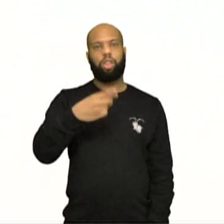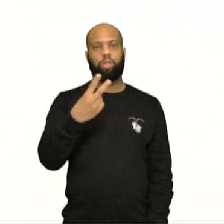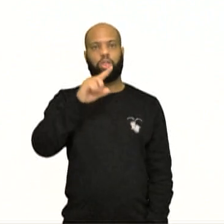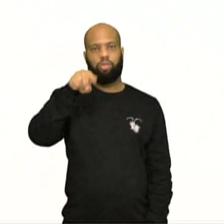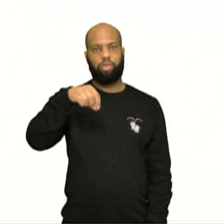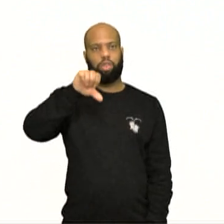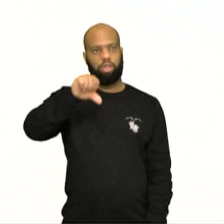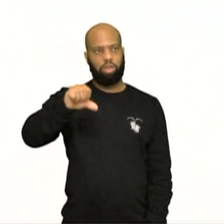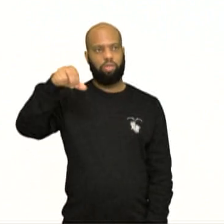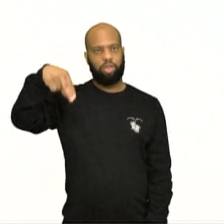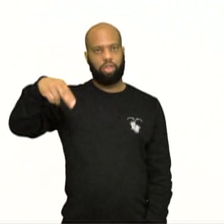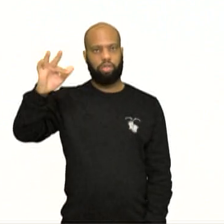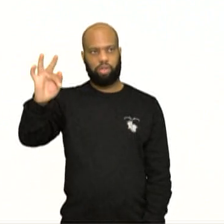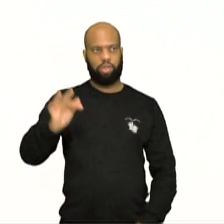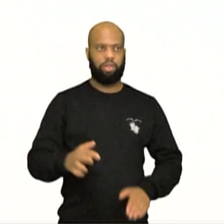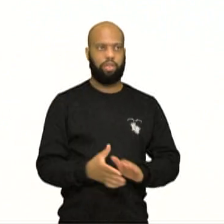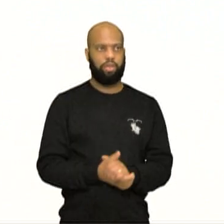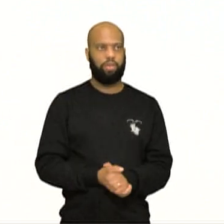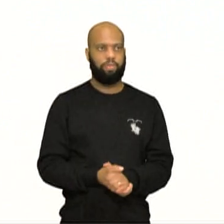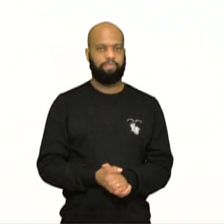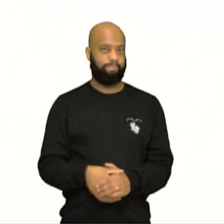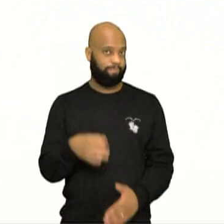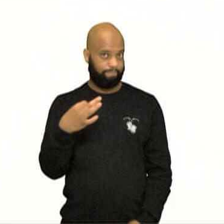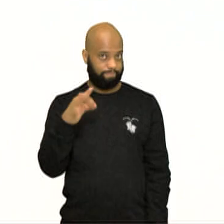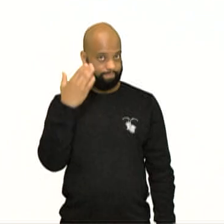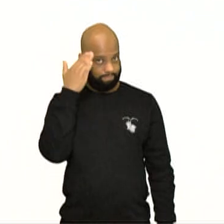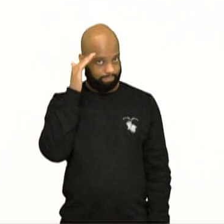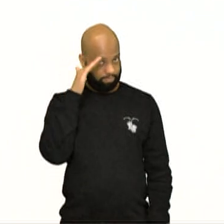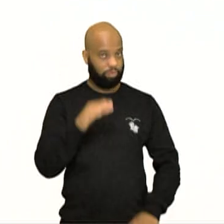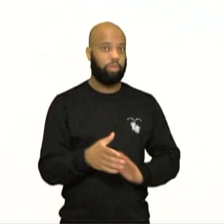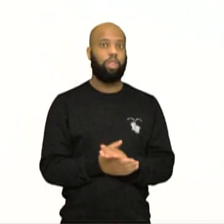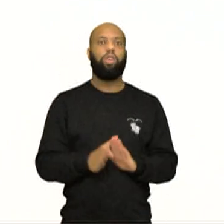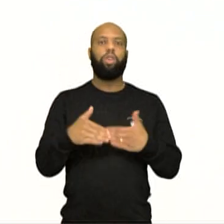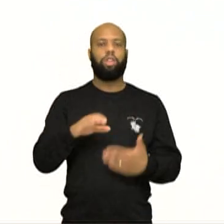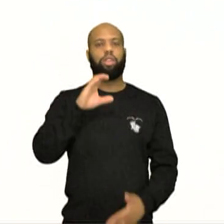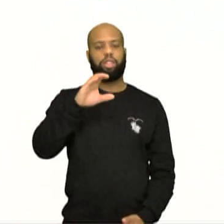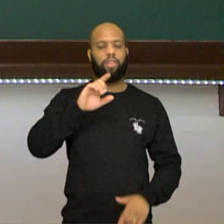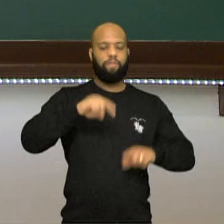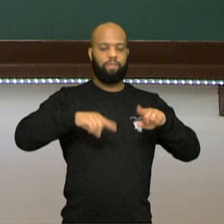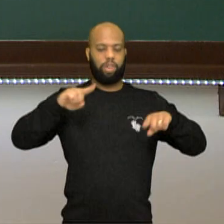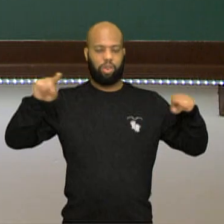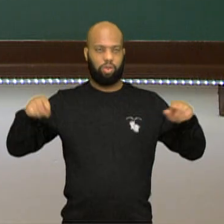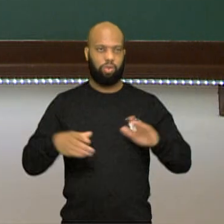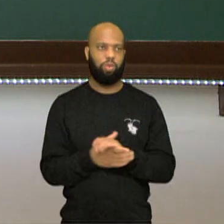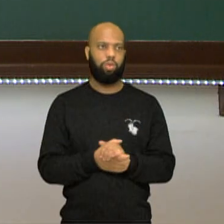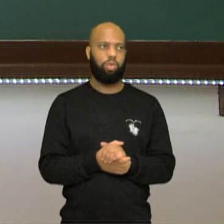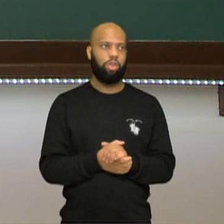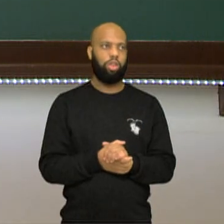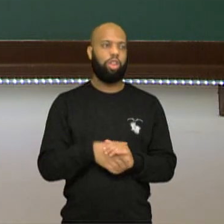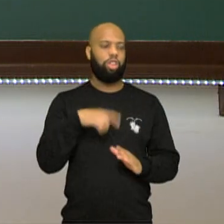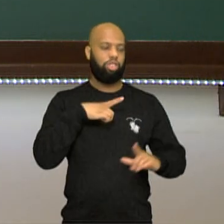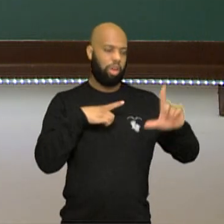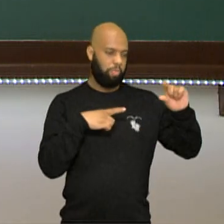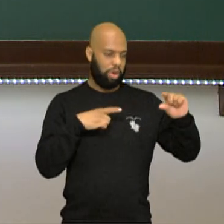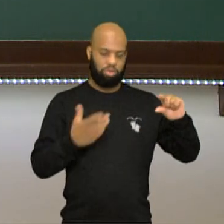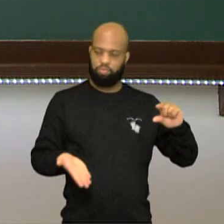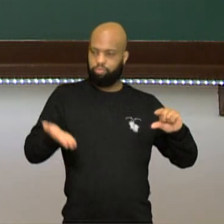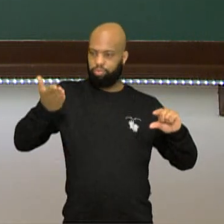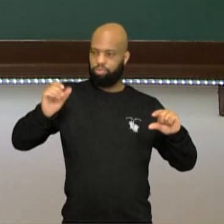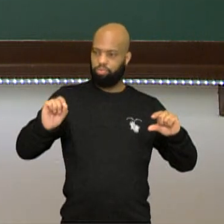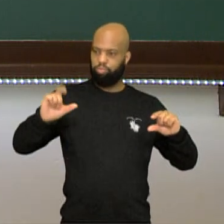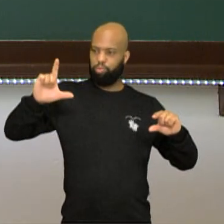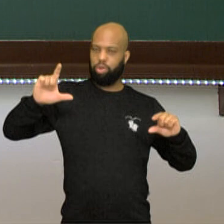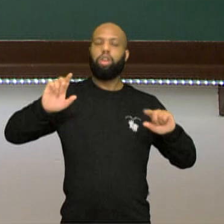2,9 nanofarad. Certo? Então quer dizer que a capacitância variou de baixa para um valor alto. E o